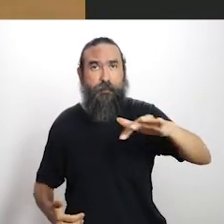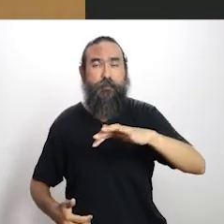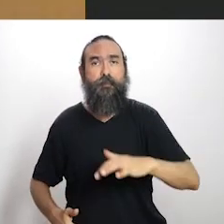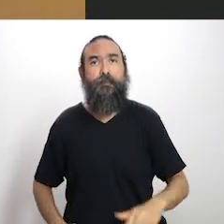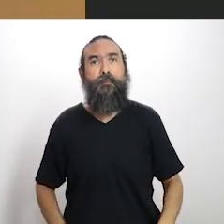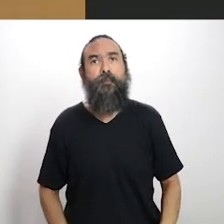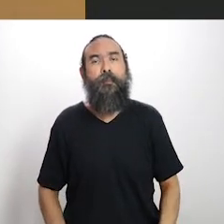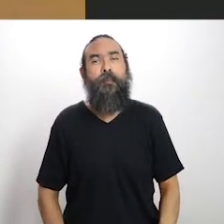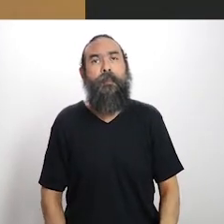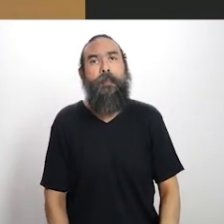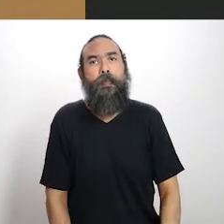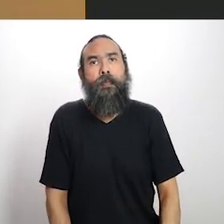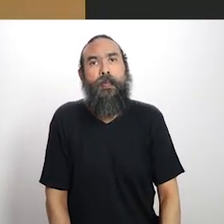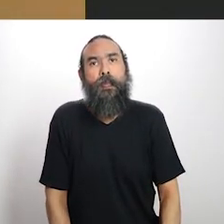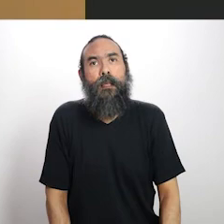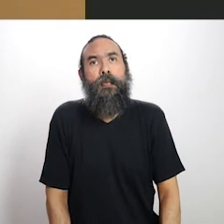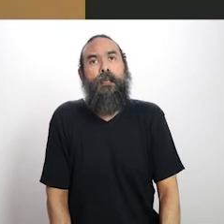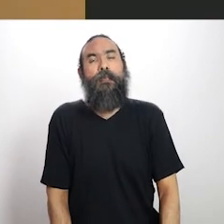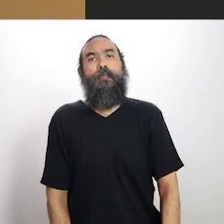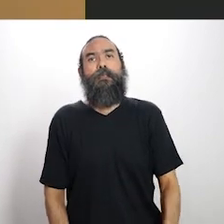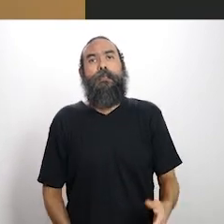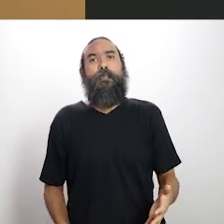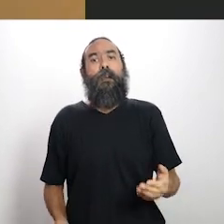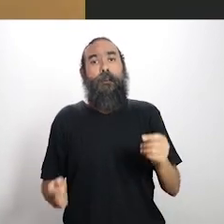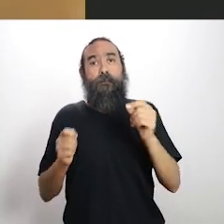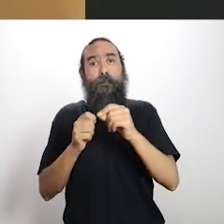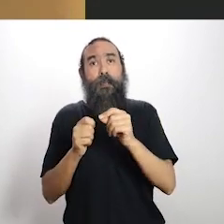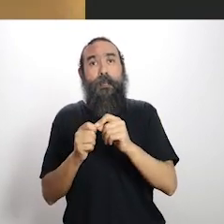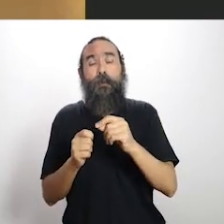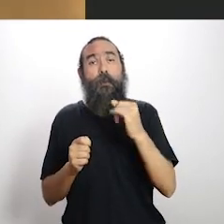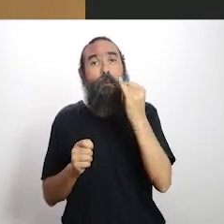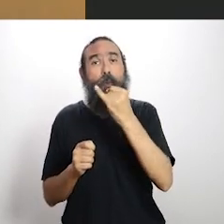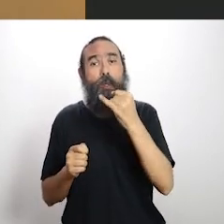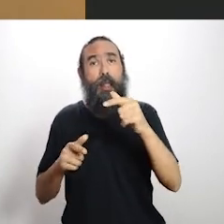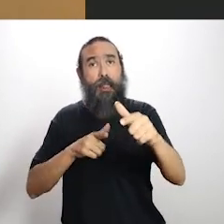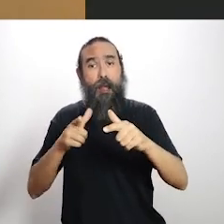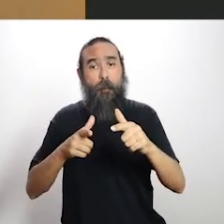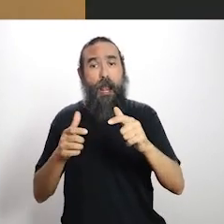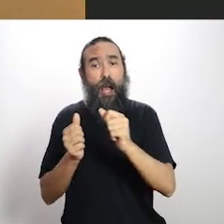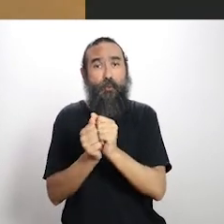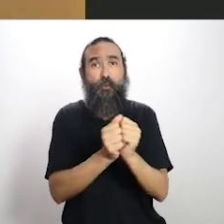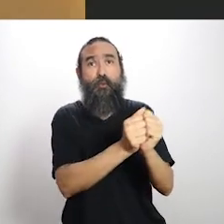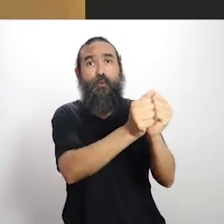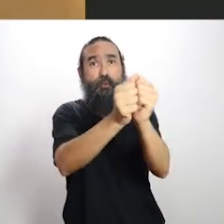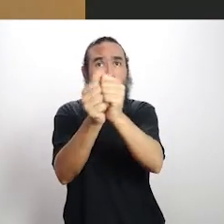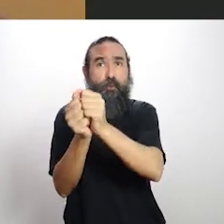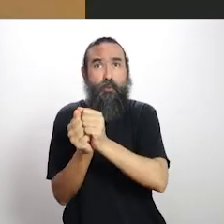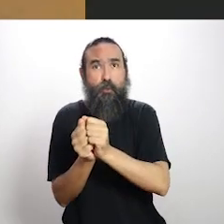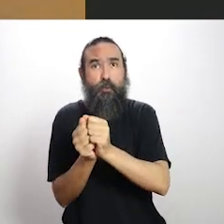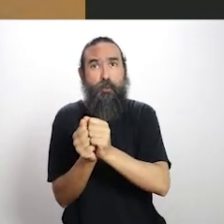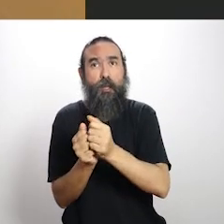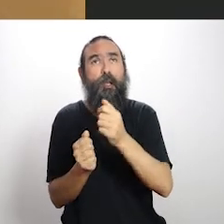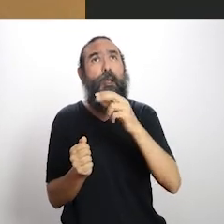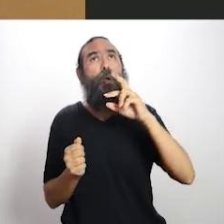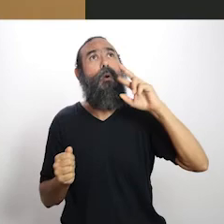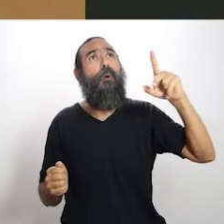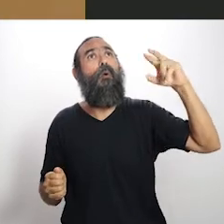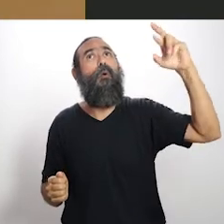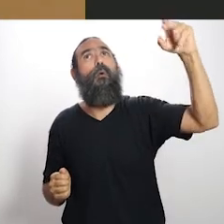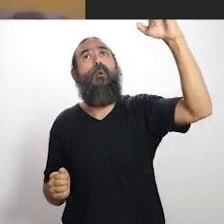enorme da sociedade civil que criaram algumas estruturas públicas de